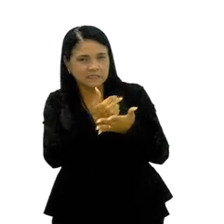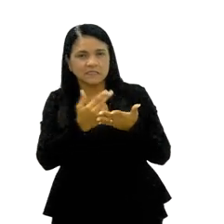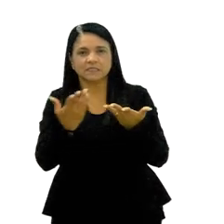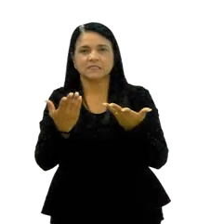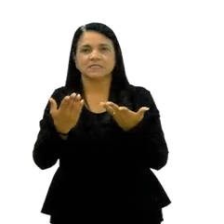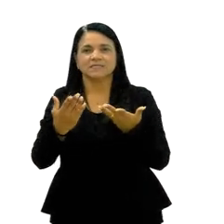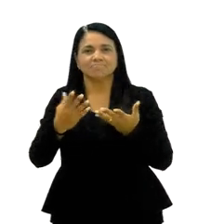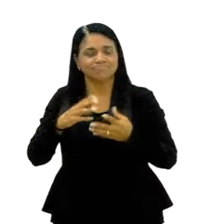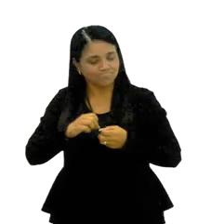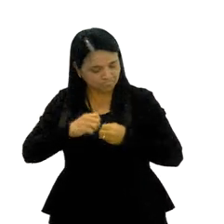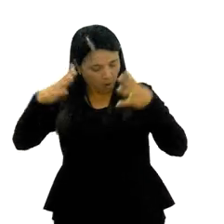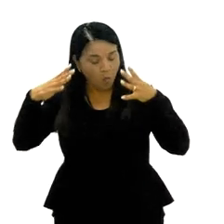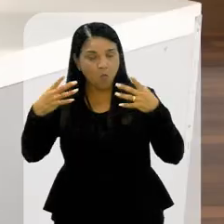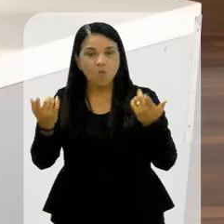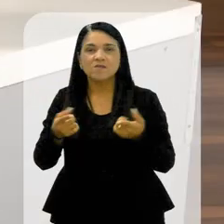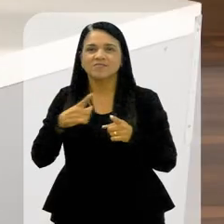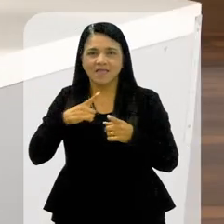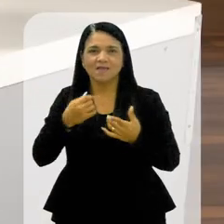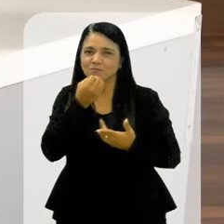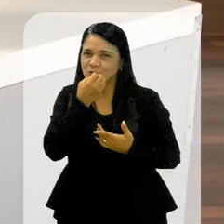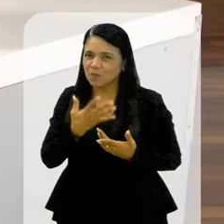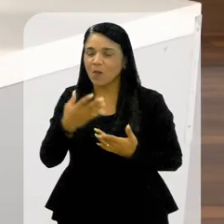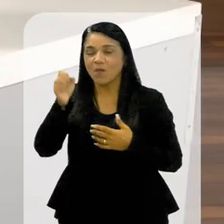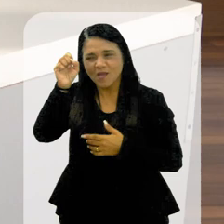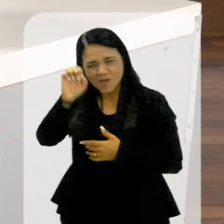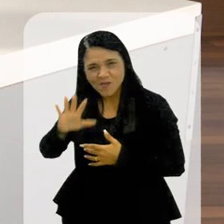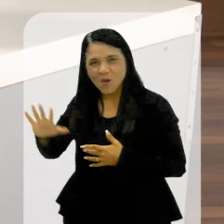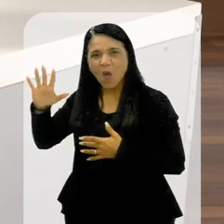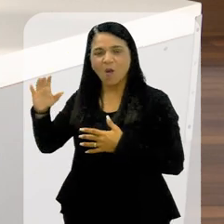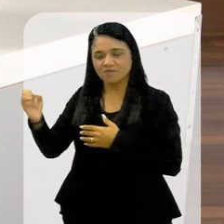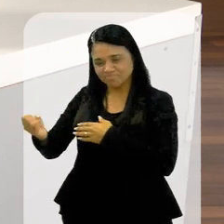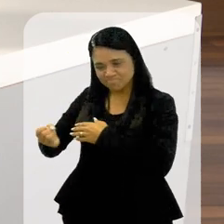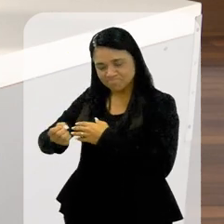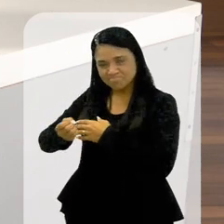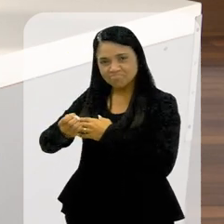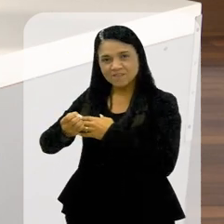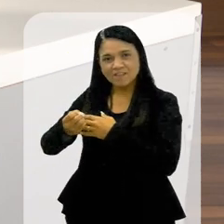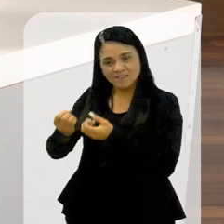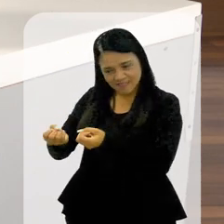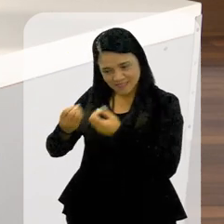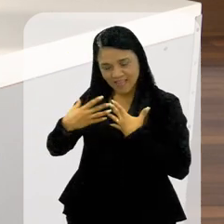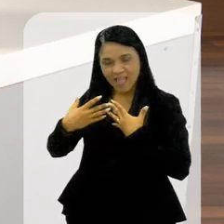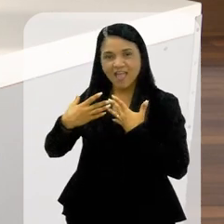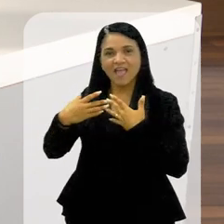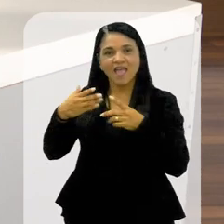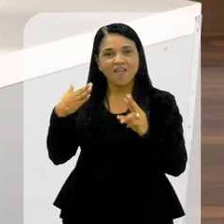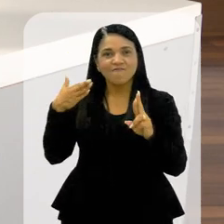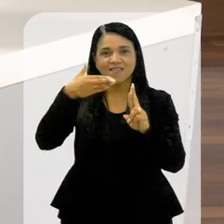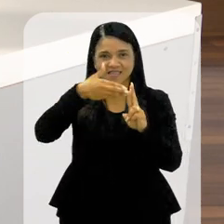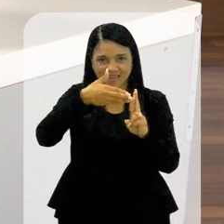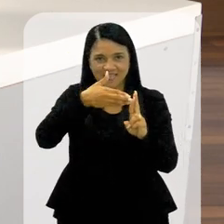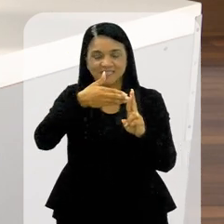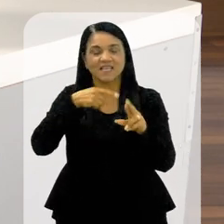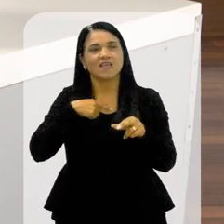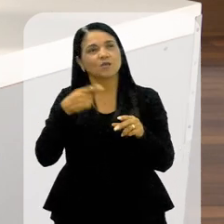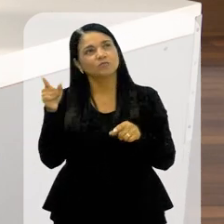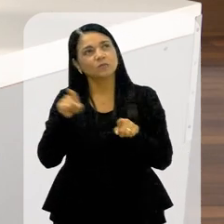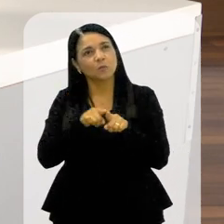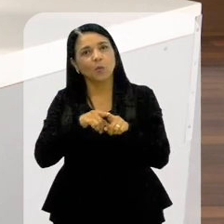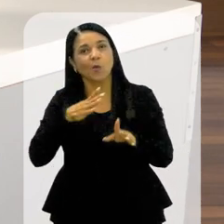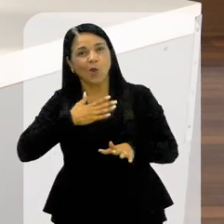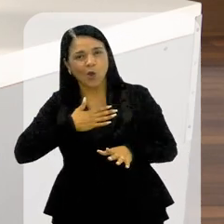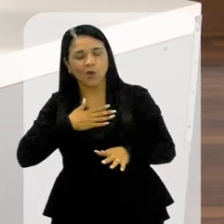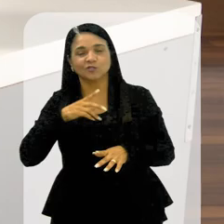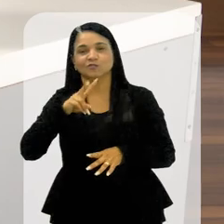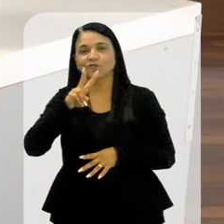aqui. Sambam demais. A Europa em alguns momentos fornece para a gente muitas referências. Eu uso muito uma referência do Carnaval